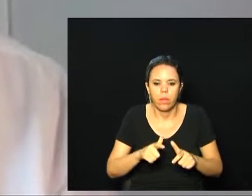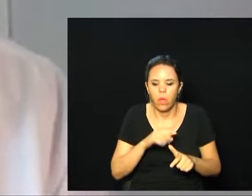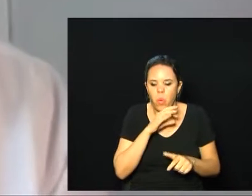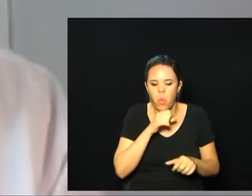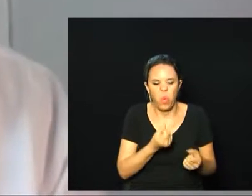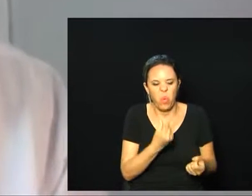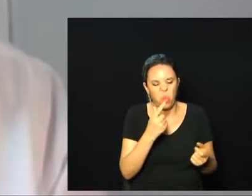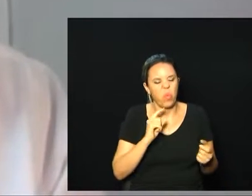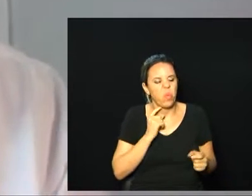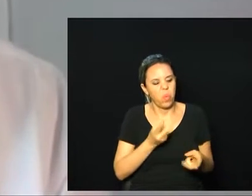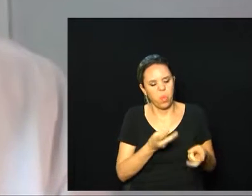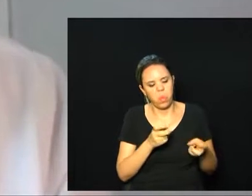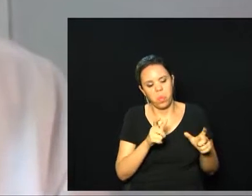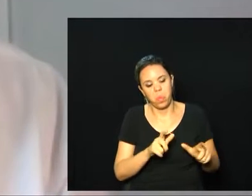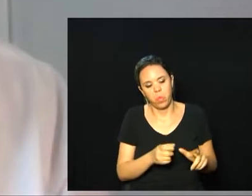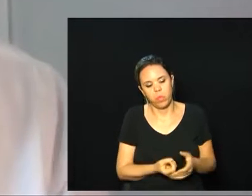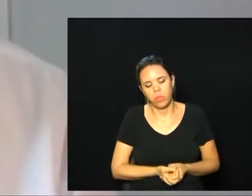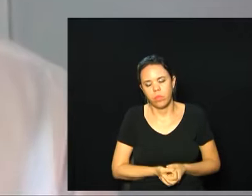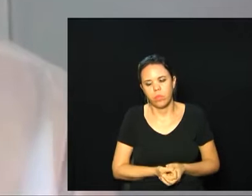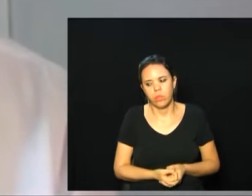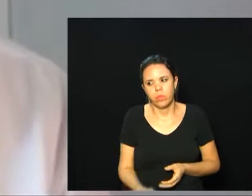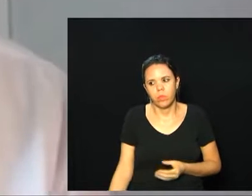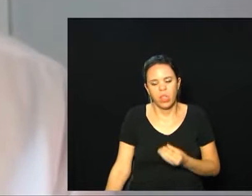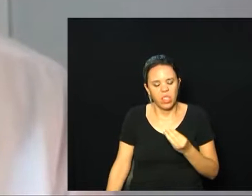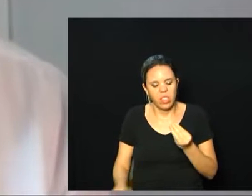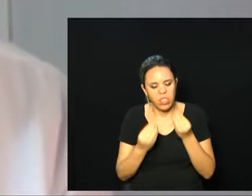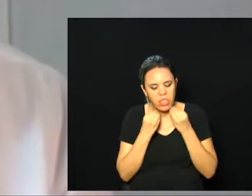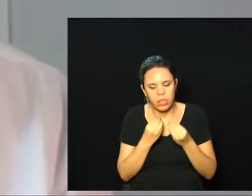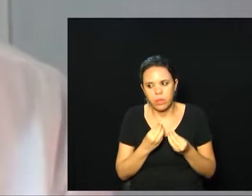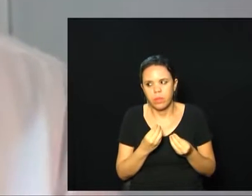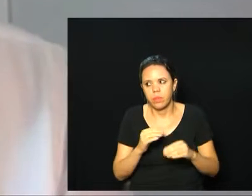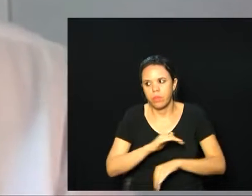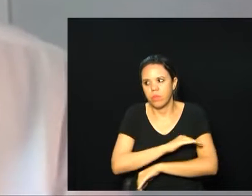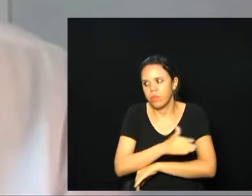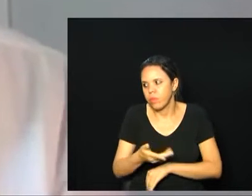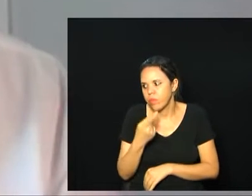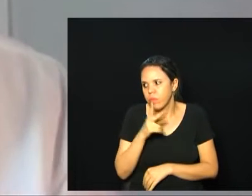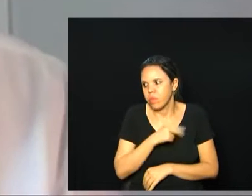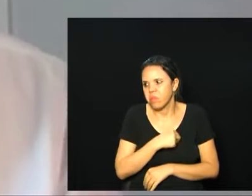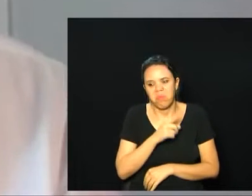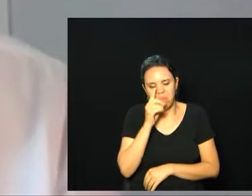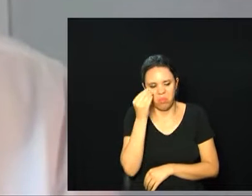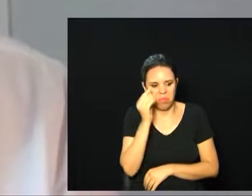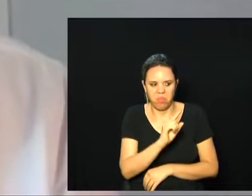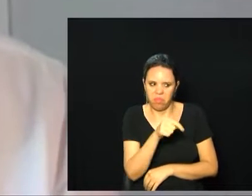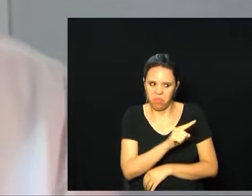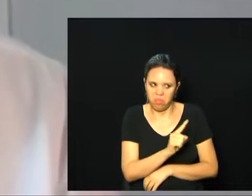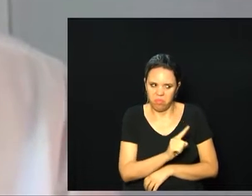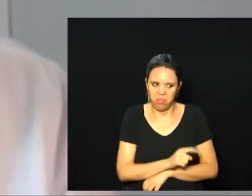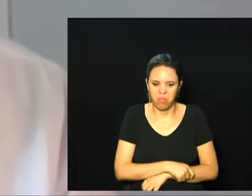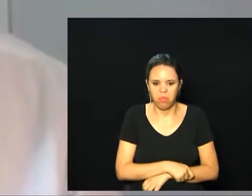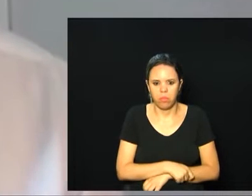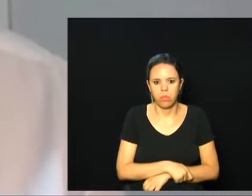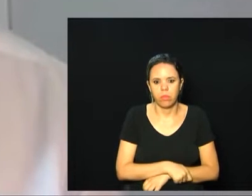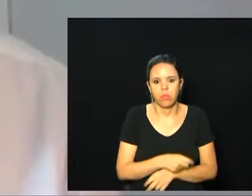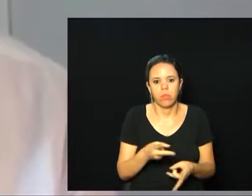aspecto. Todo mundo já olhou para aquele lanchinho sendo servido numa esquina e falou assim, opa, eu não me arriscaria a comer aqui, tá? Mas